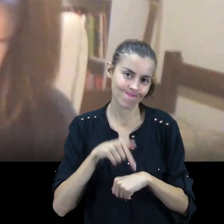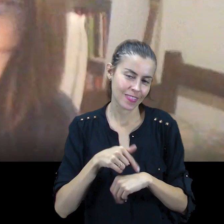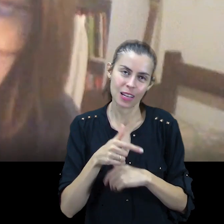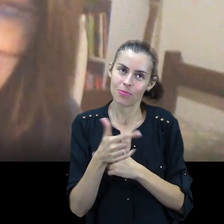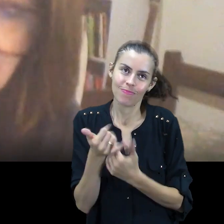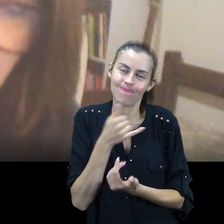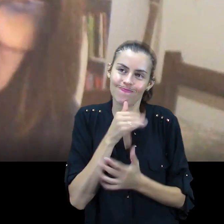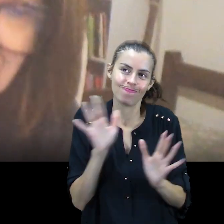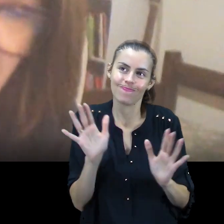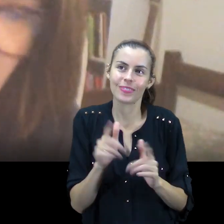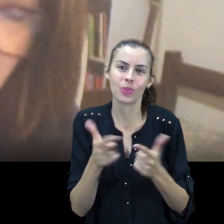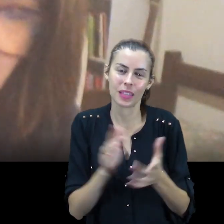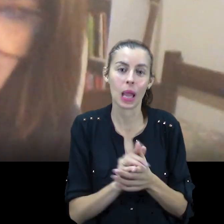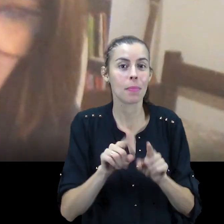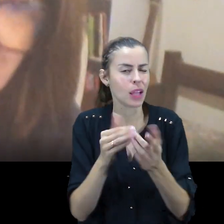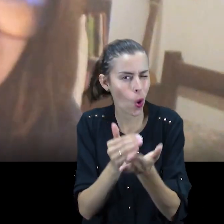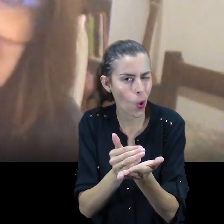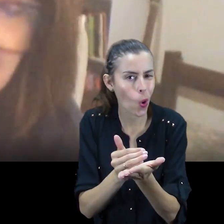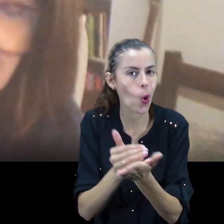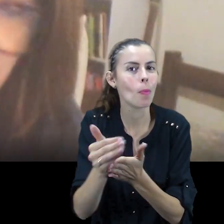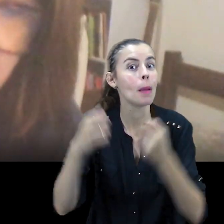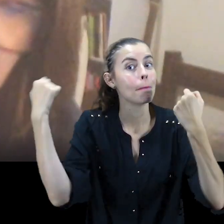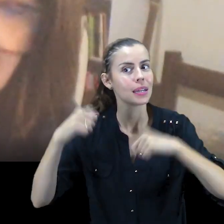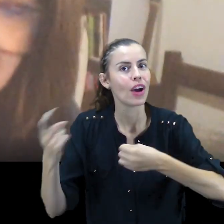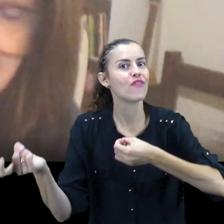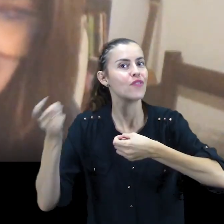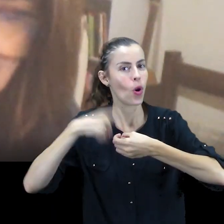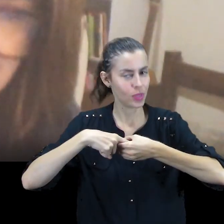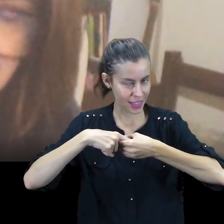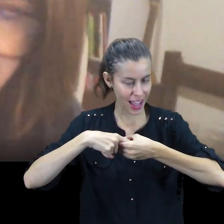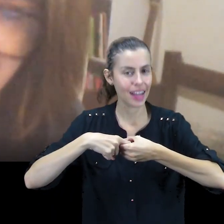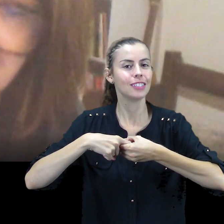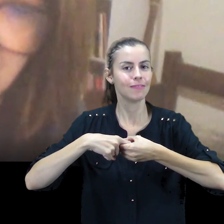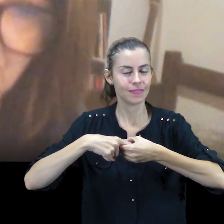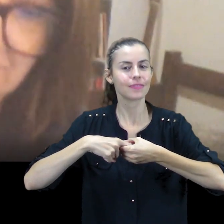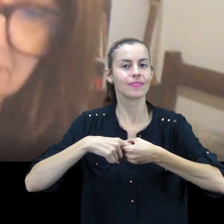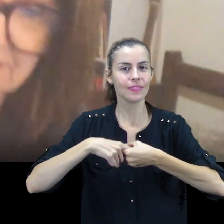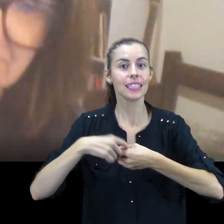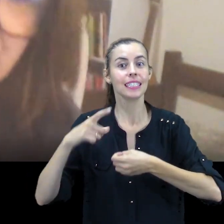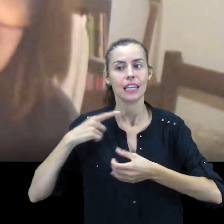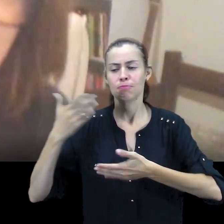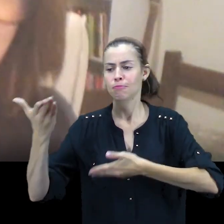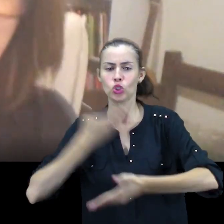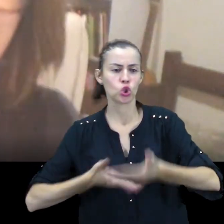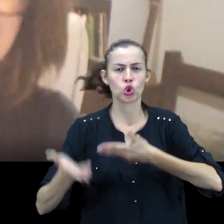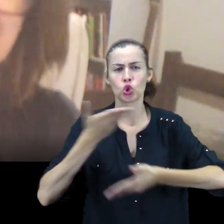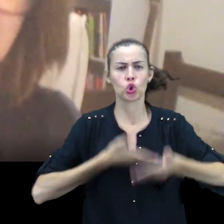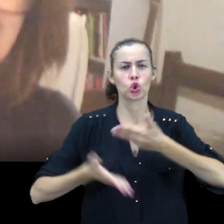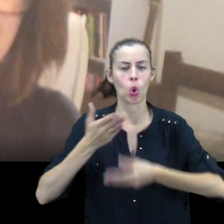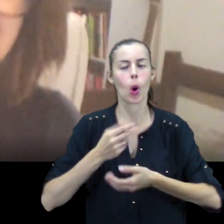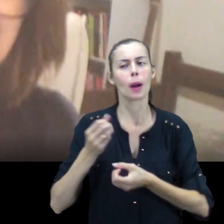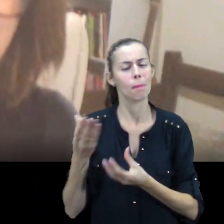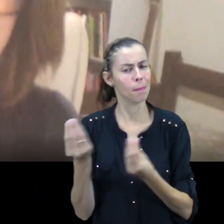tanto para a gente trocar com a Carolina e outros colegas lá da Federal da Bahia, certamente. Então,